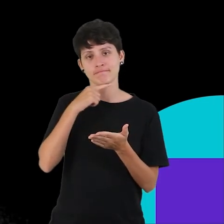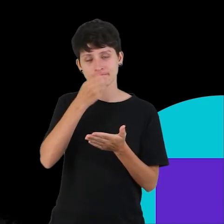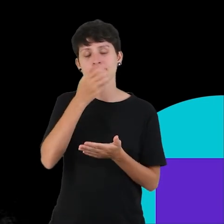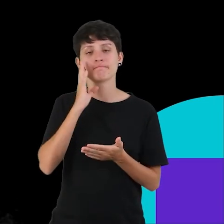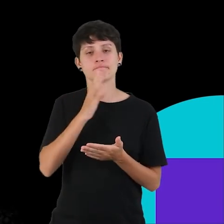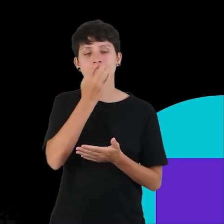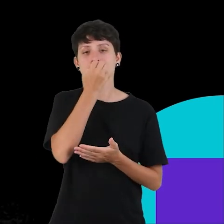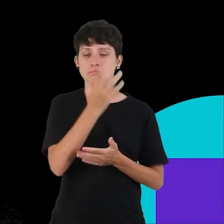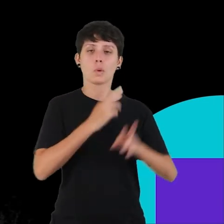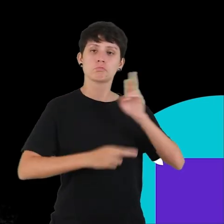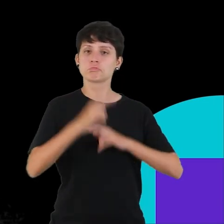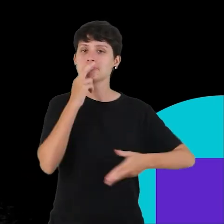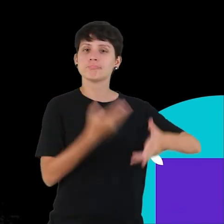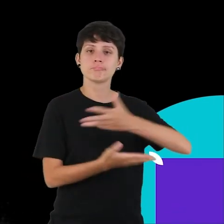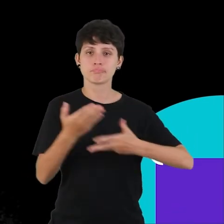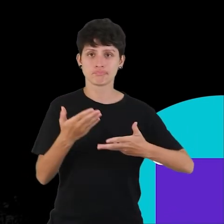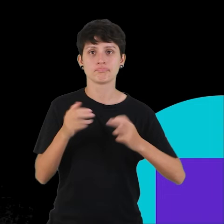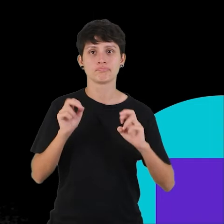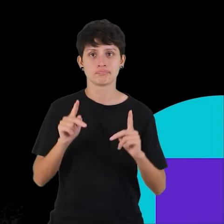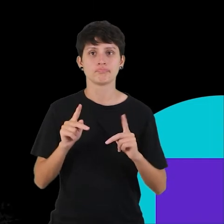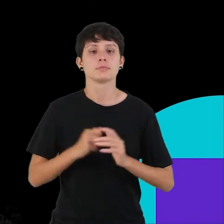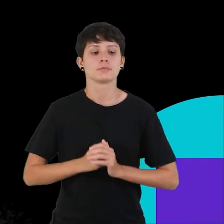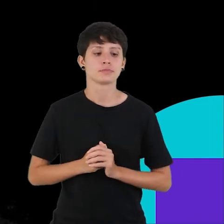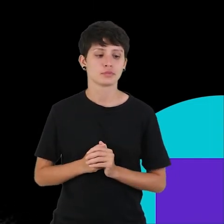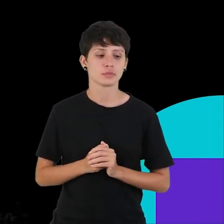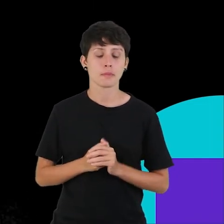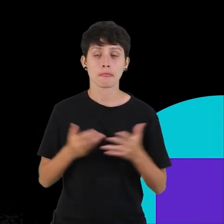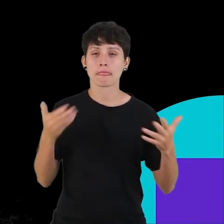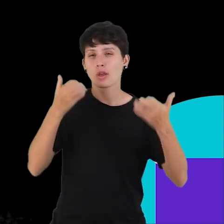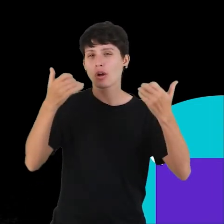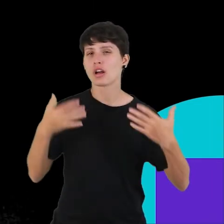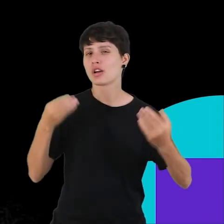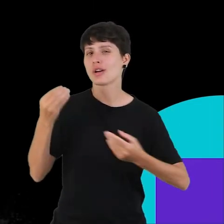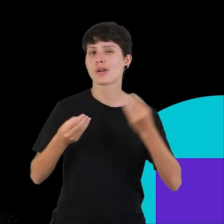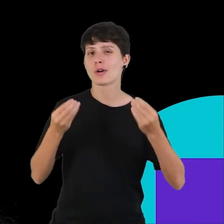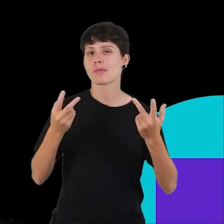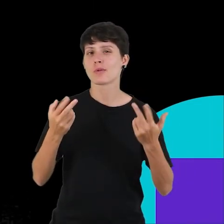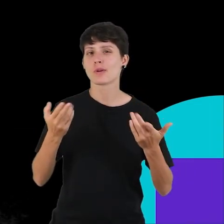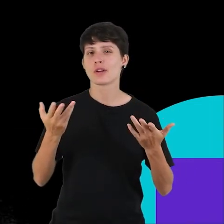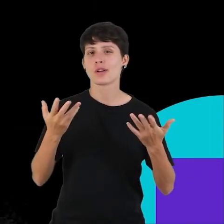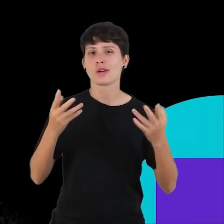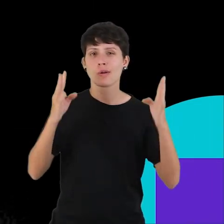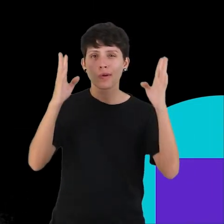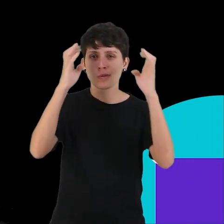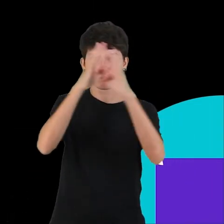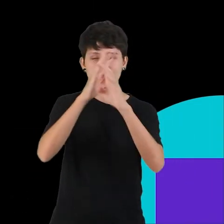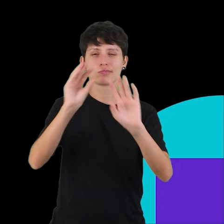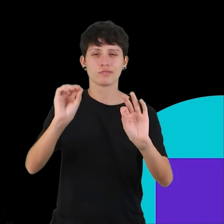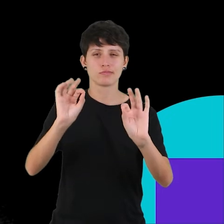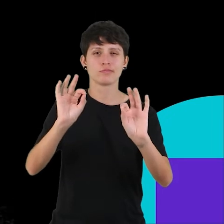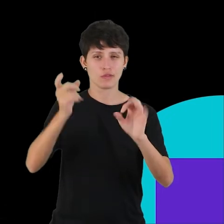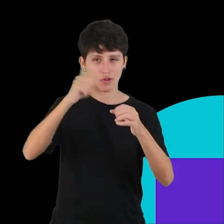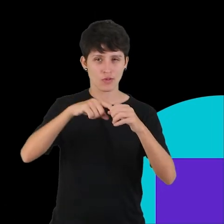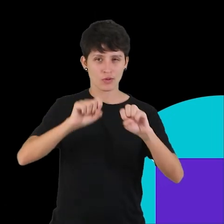acesso a produtos. Médio e longo prazo atende a sua dieta alimentar, prejudica na saúde. Legal. Comodismo por produtos fáceis,